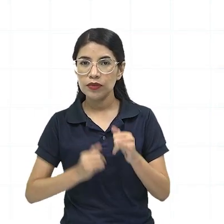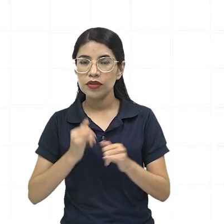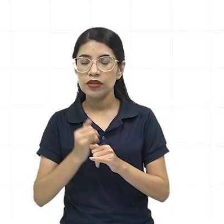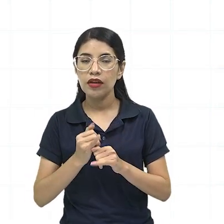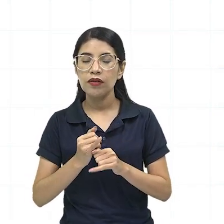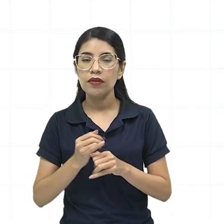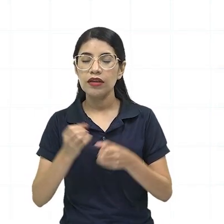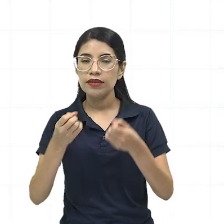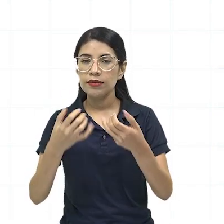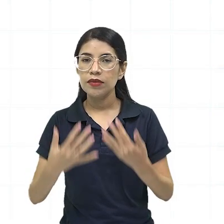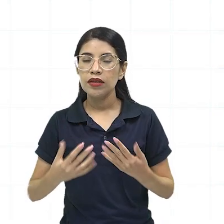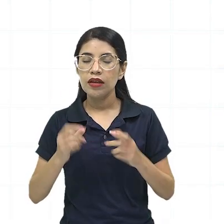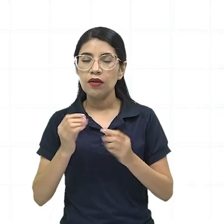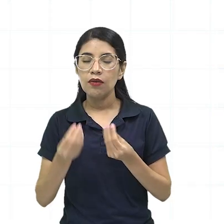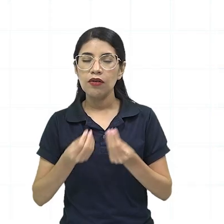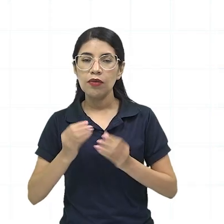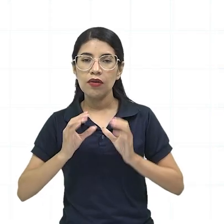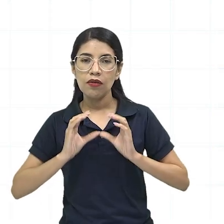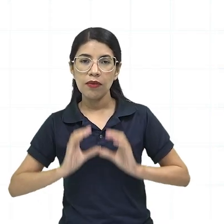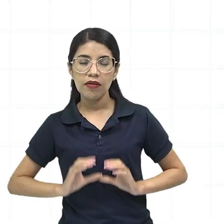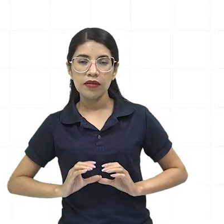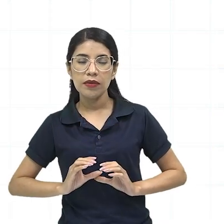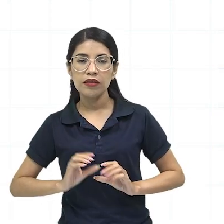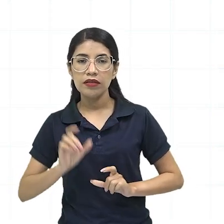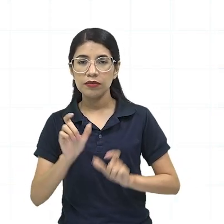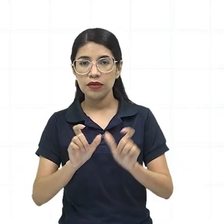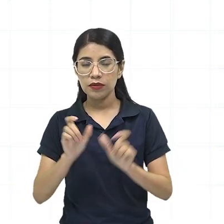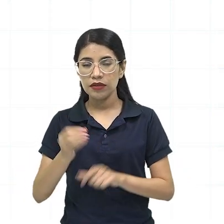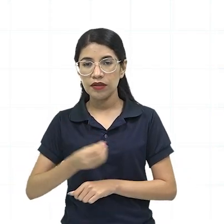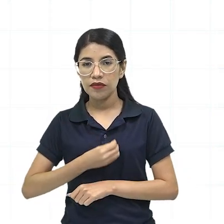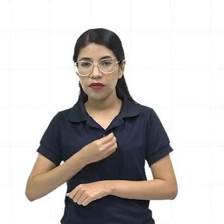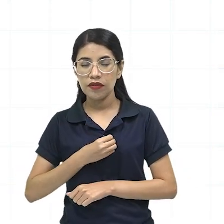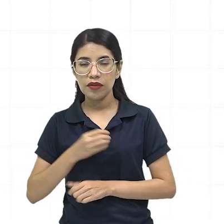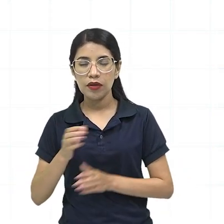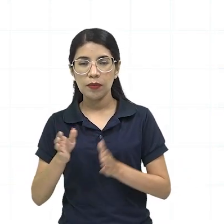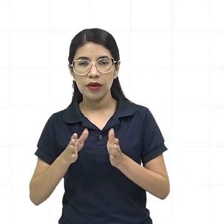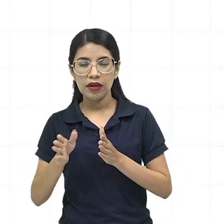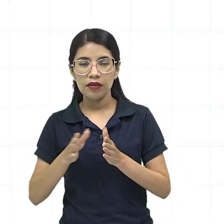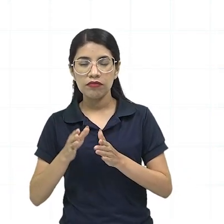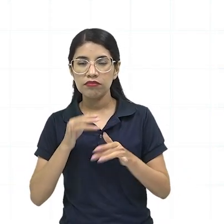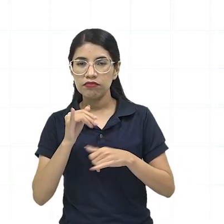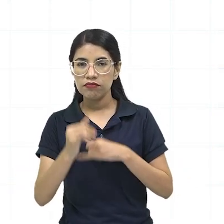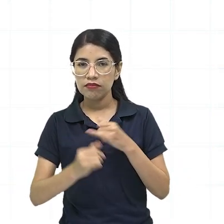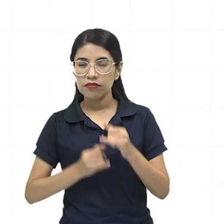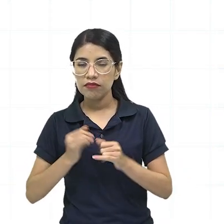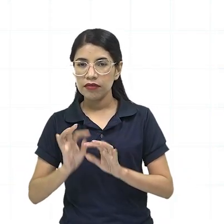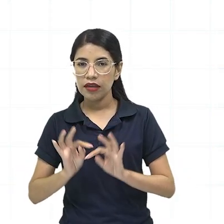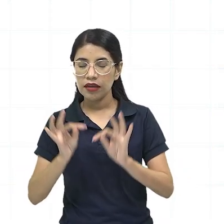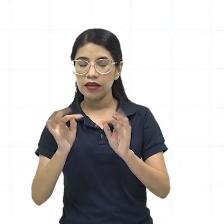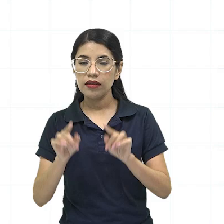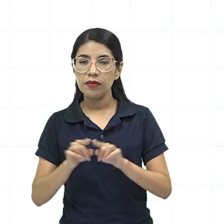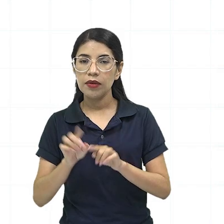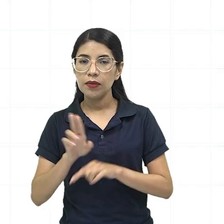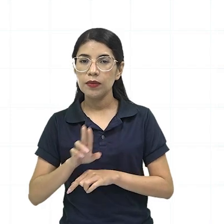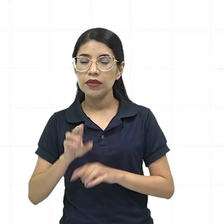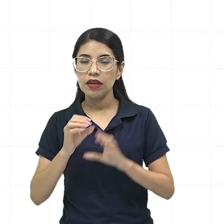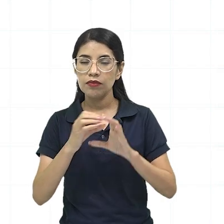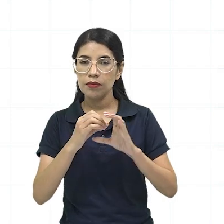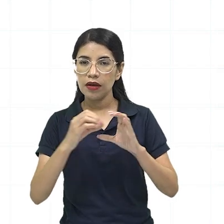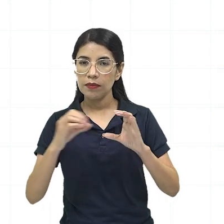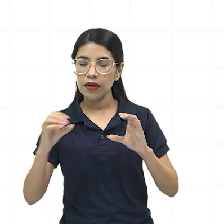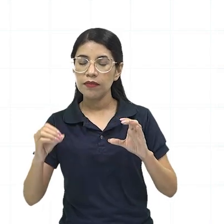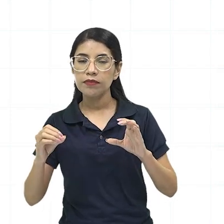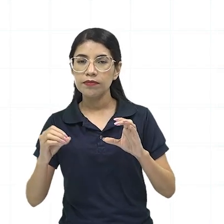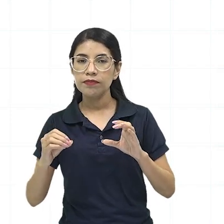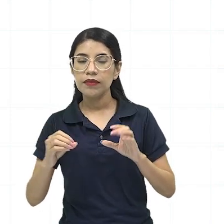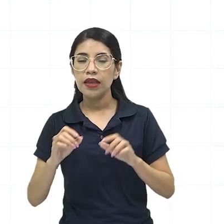das pessoas, né, na era digital, com vários emoticons, né, muito utilizados hoje na comunicação. Há pessoas